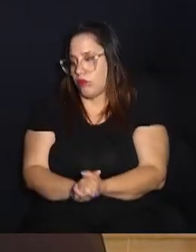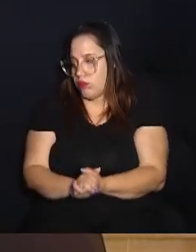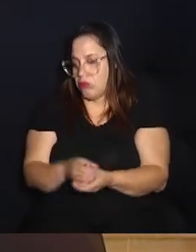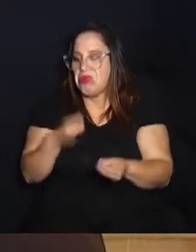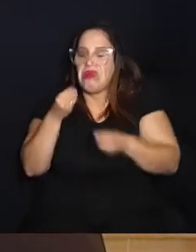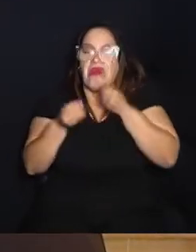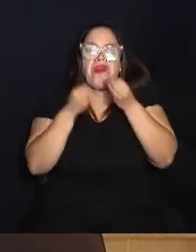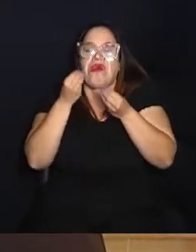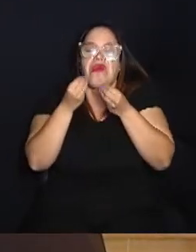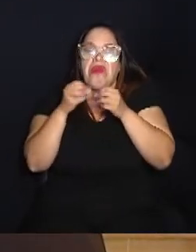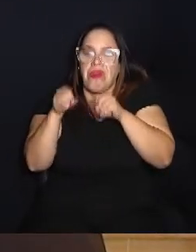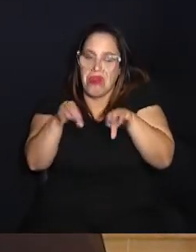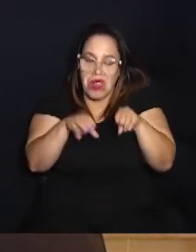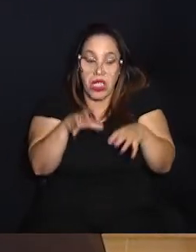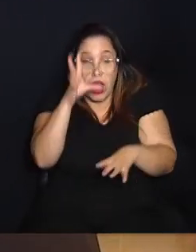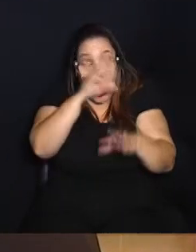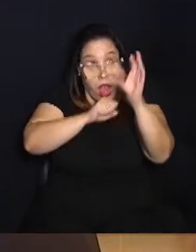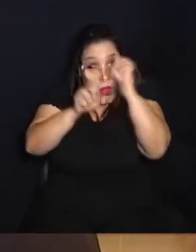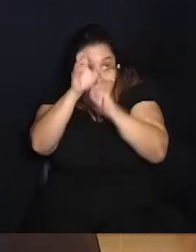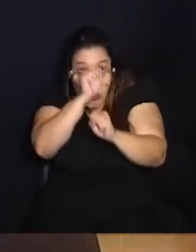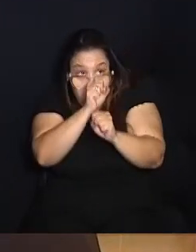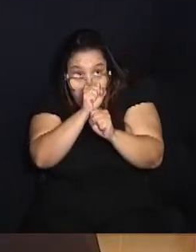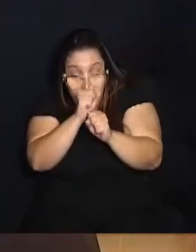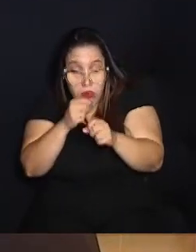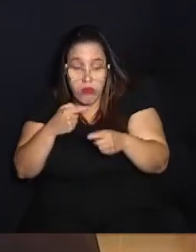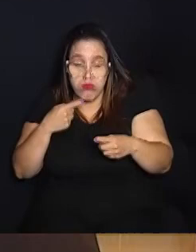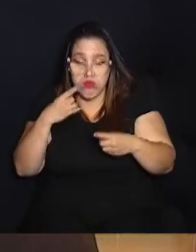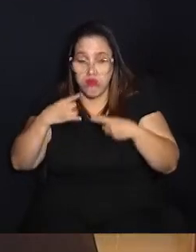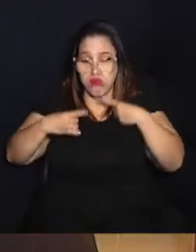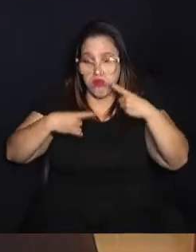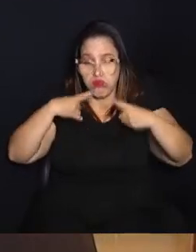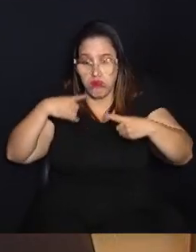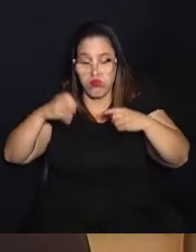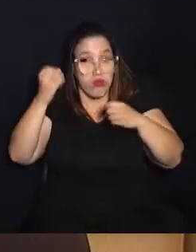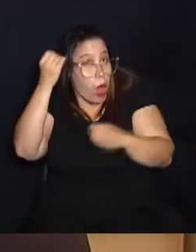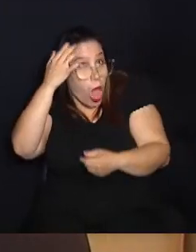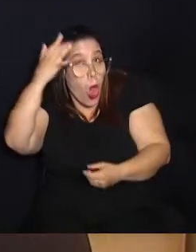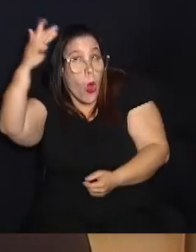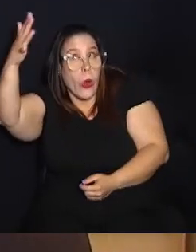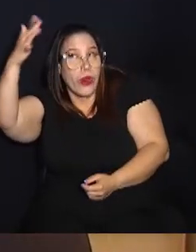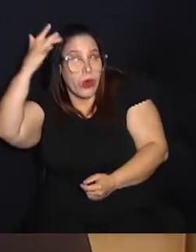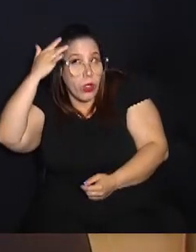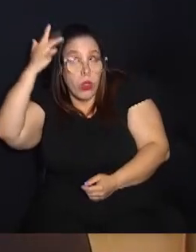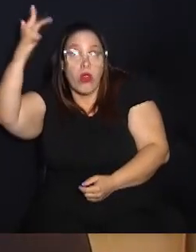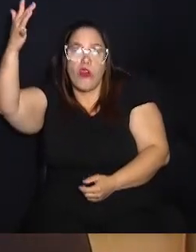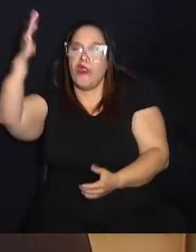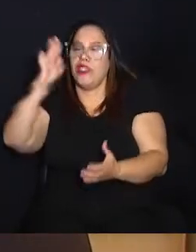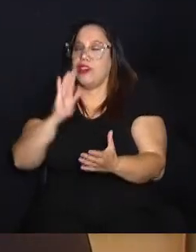se dava esses processos de ensinar e aprender? Por meio do diálogo, da criatividade,